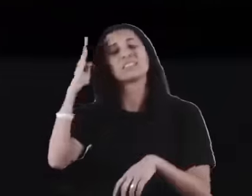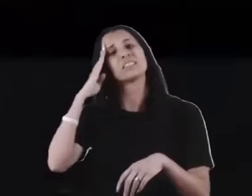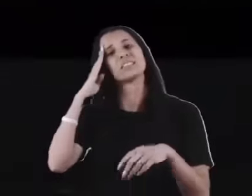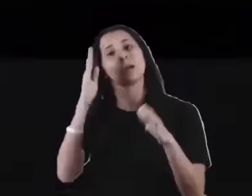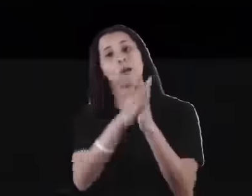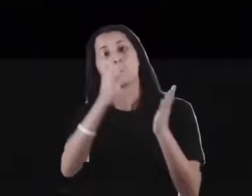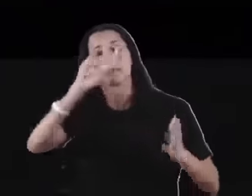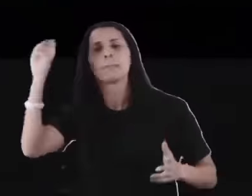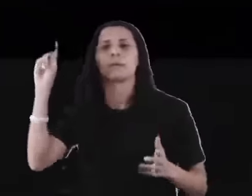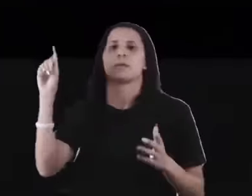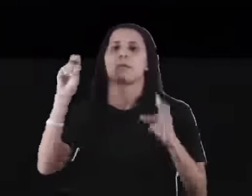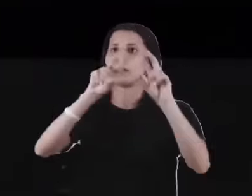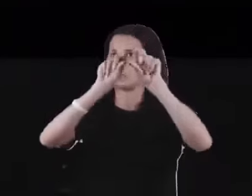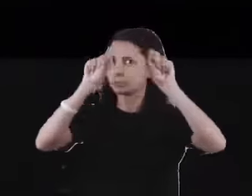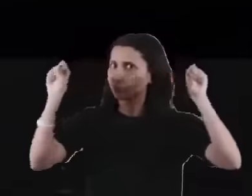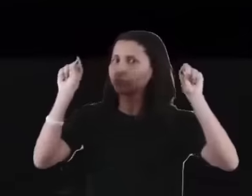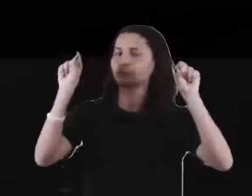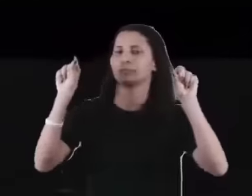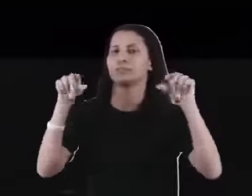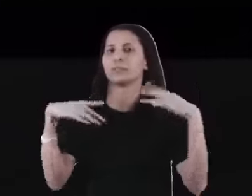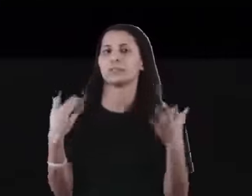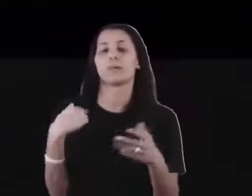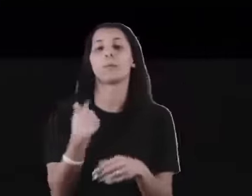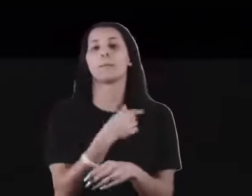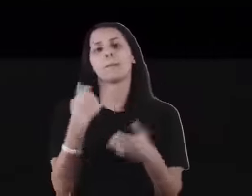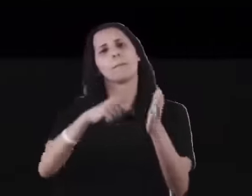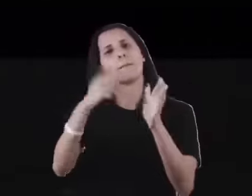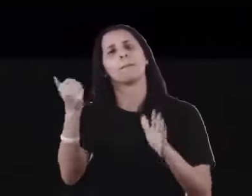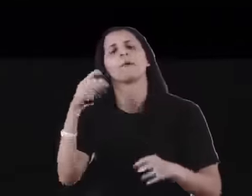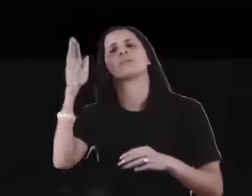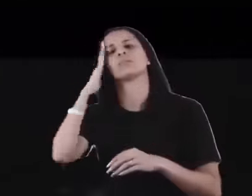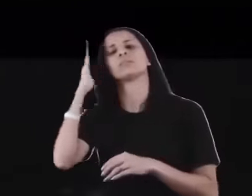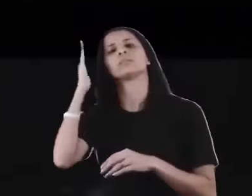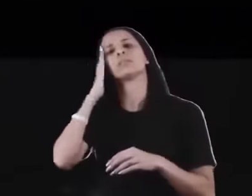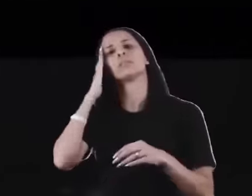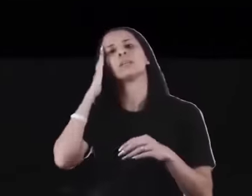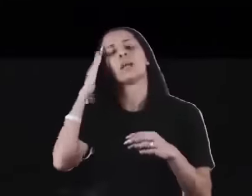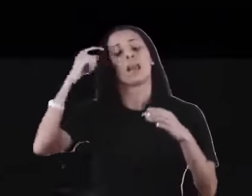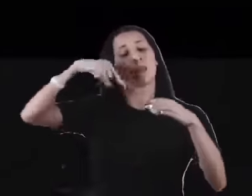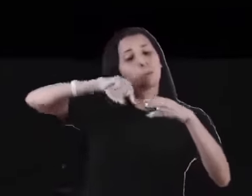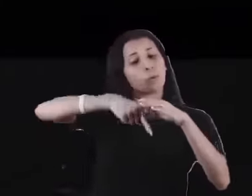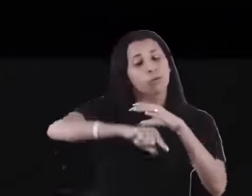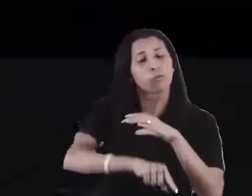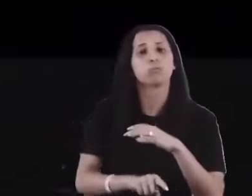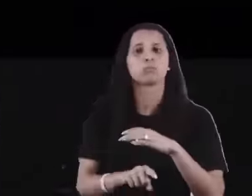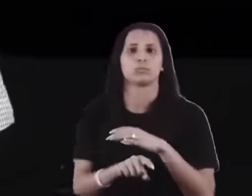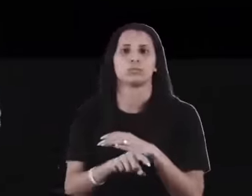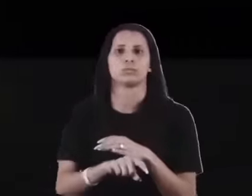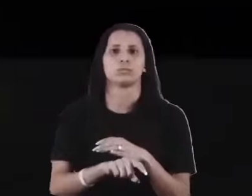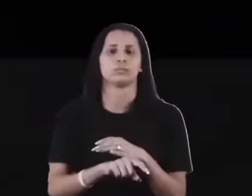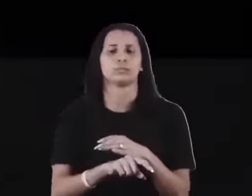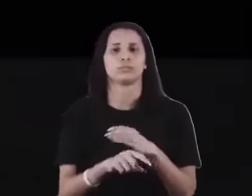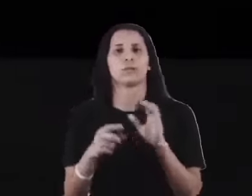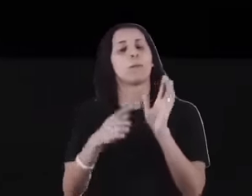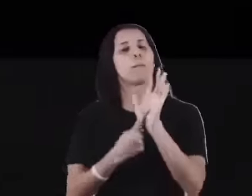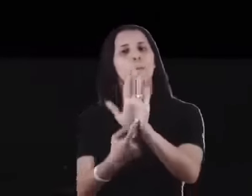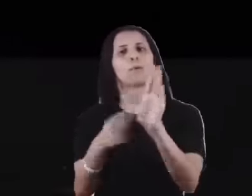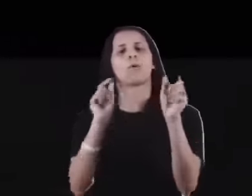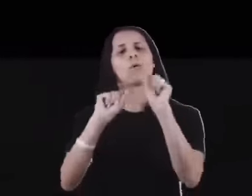biblicamente a gente pode compreender Eles já da raiz do vocábulo grego ele indica